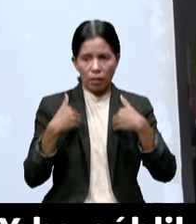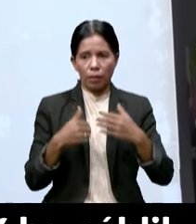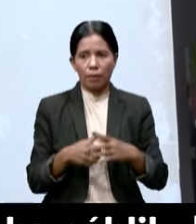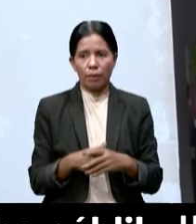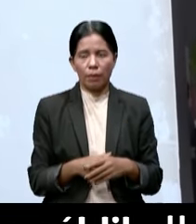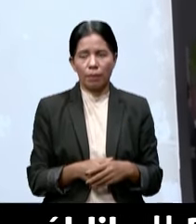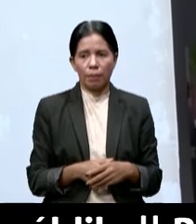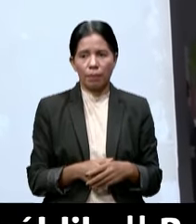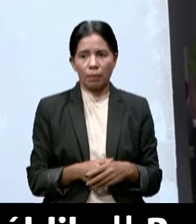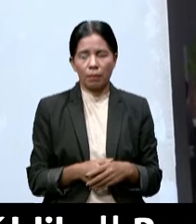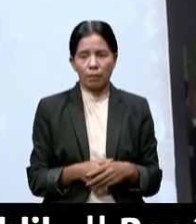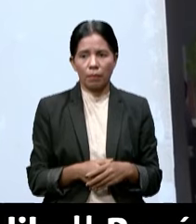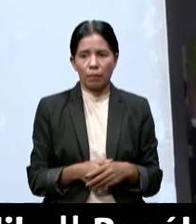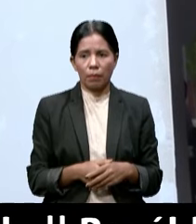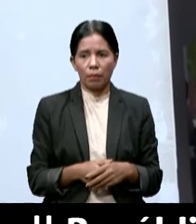laia